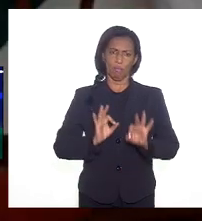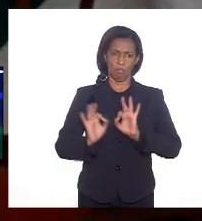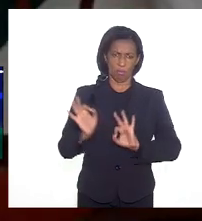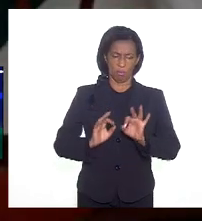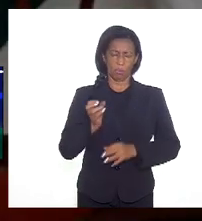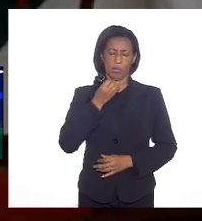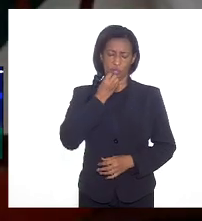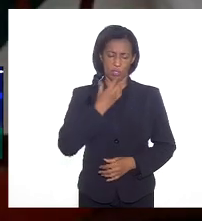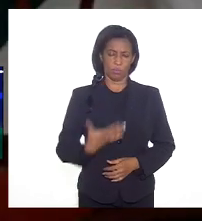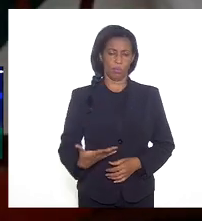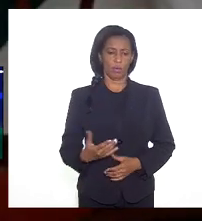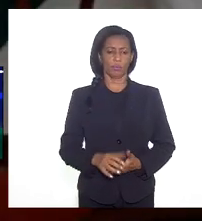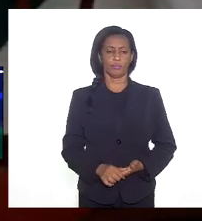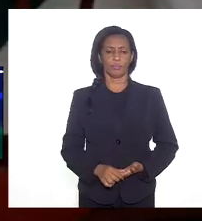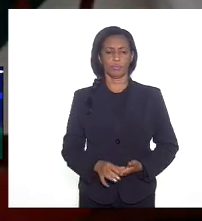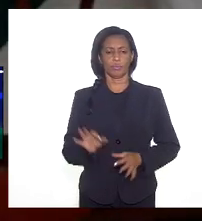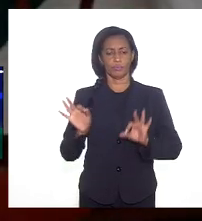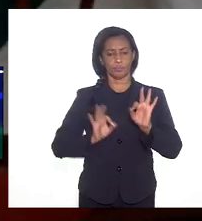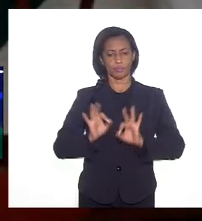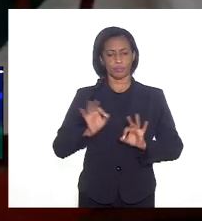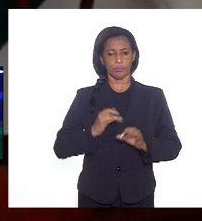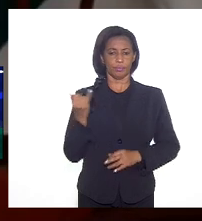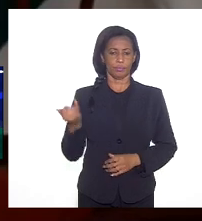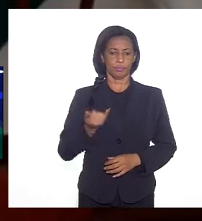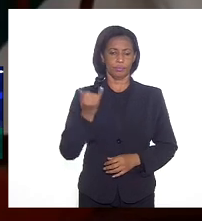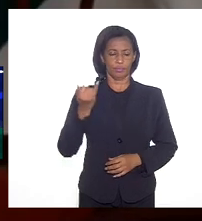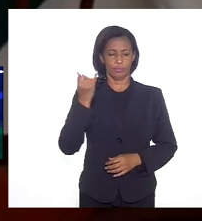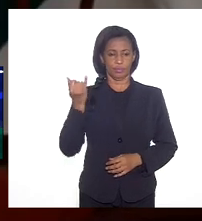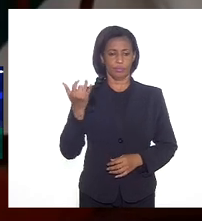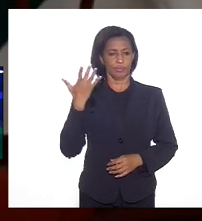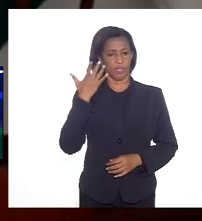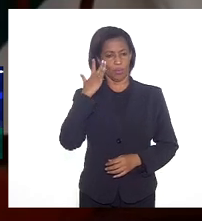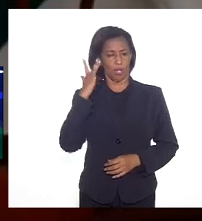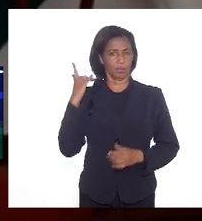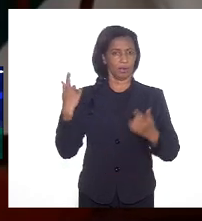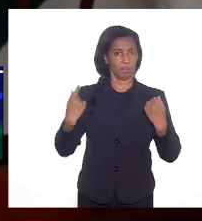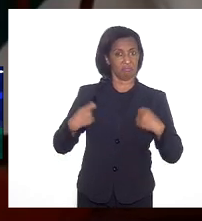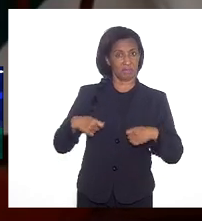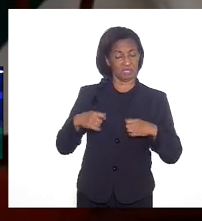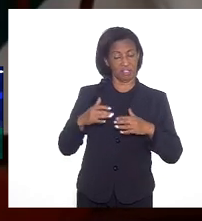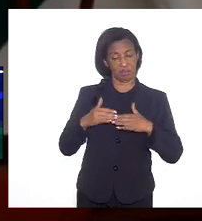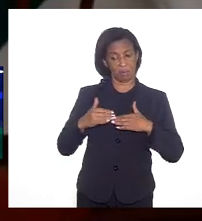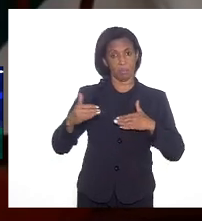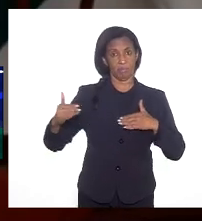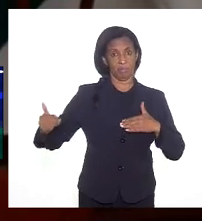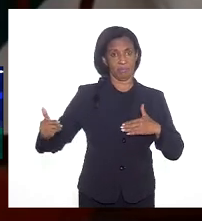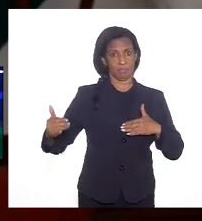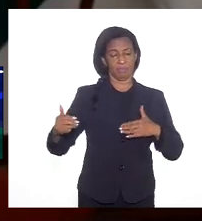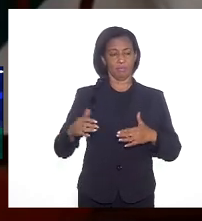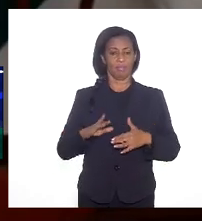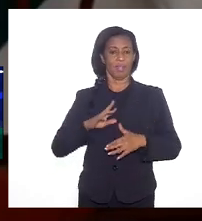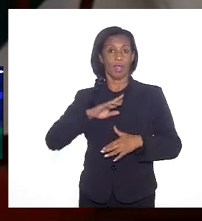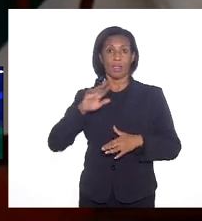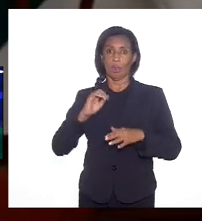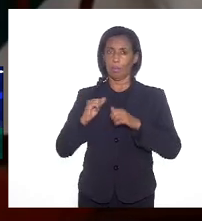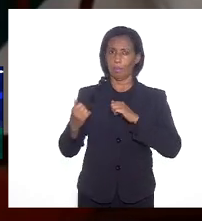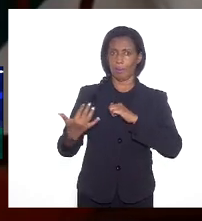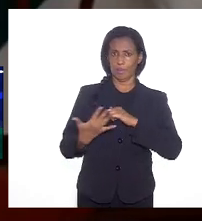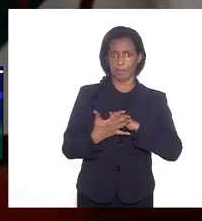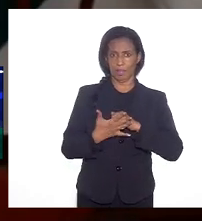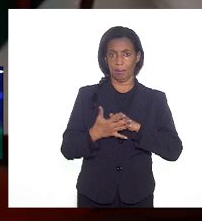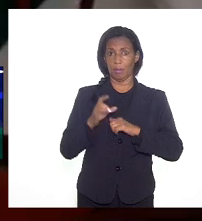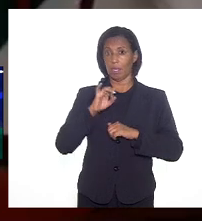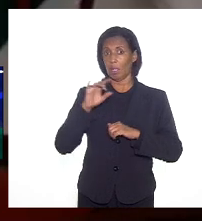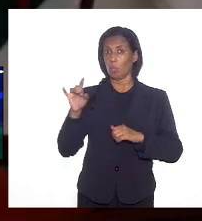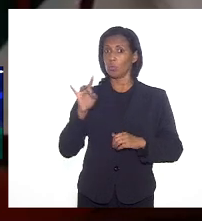projeto importante eu acho até que deveria se estender a tempos não pandêmicos também